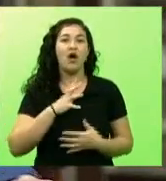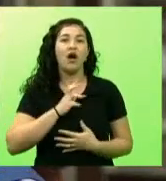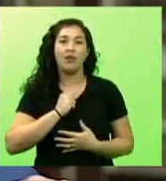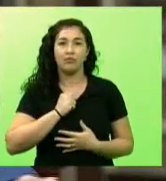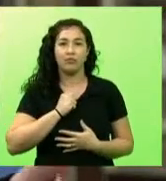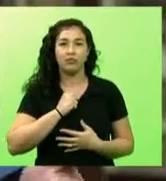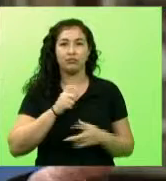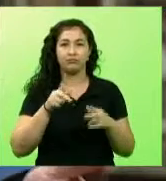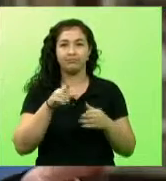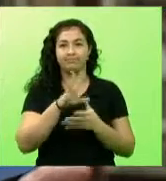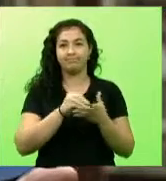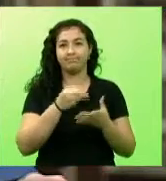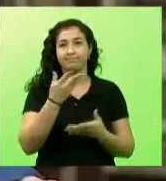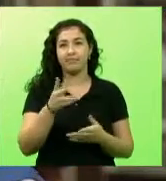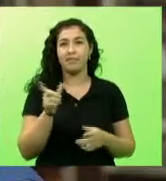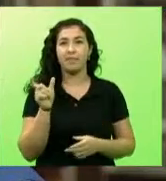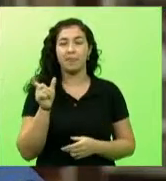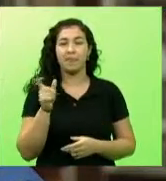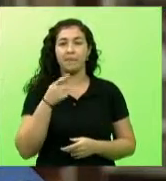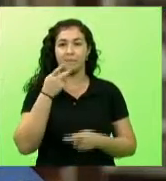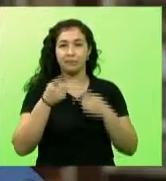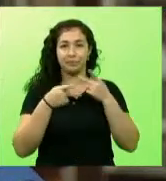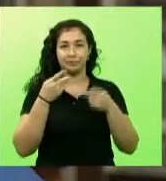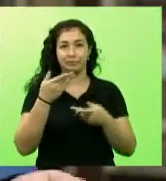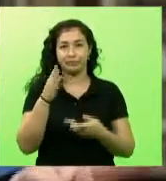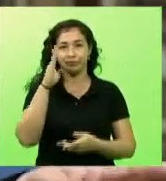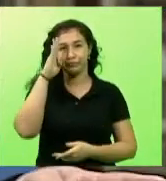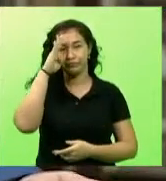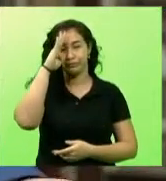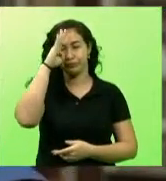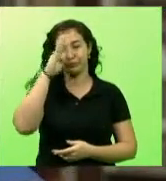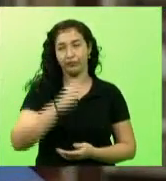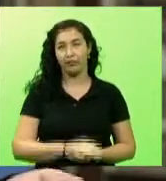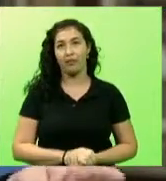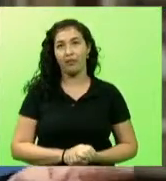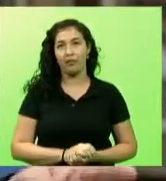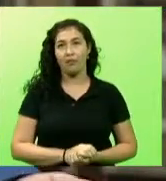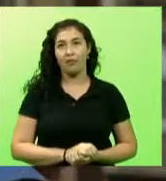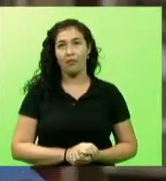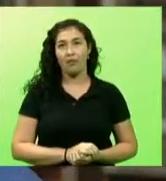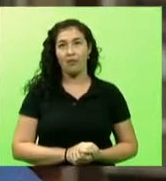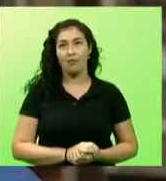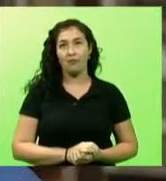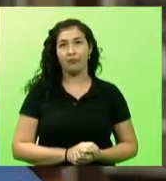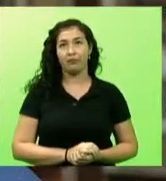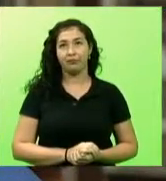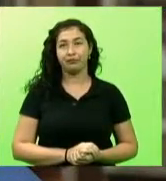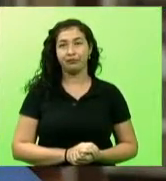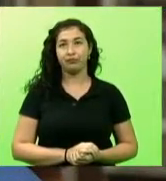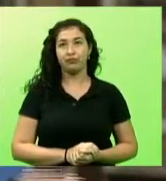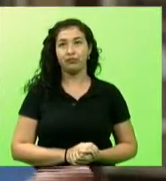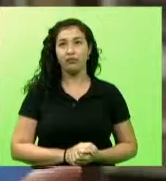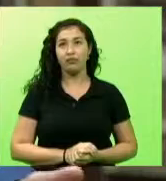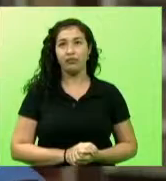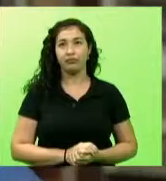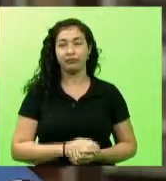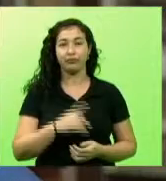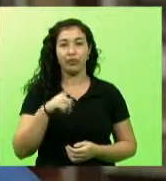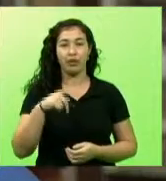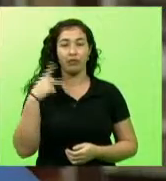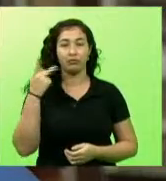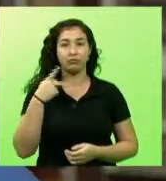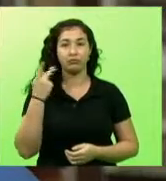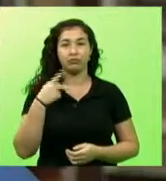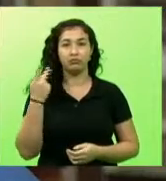dele, porque é assim que eu penso. Essa desconstrução em torno dela tem um porquê. É política.